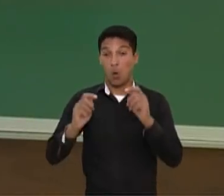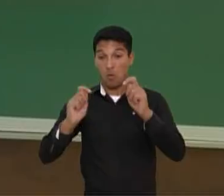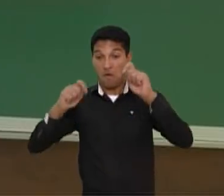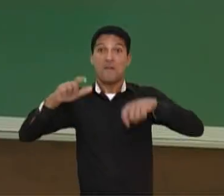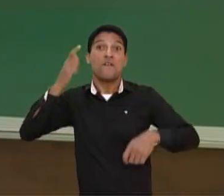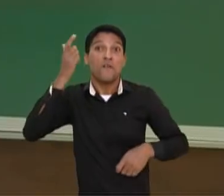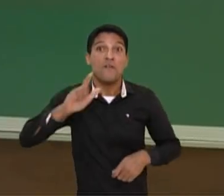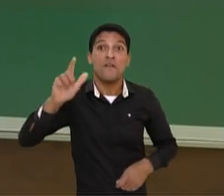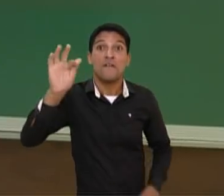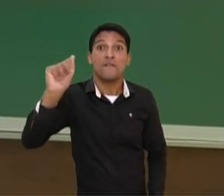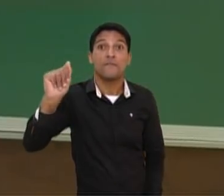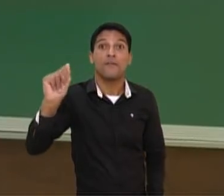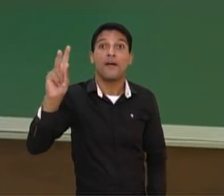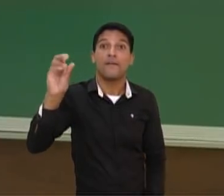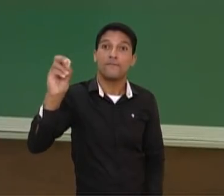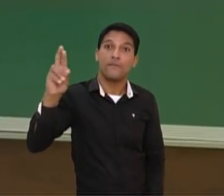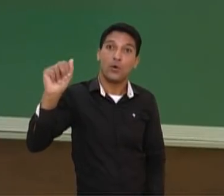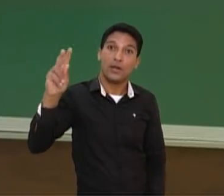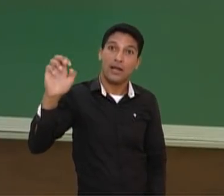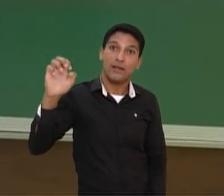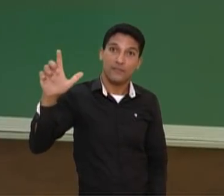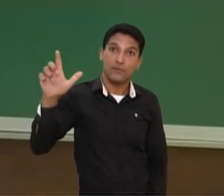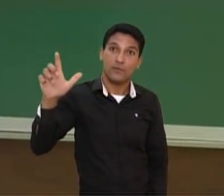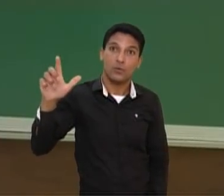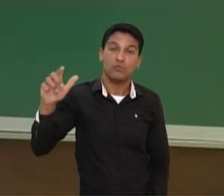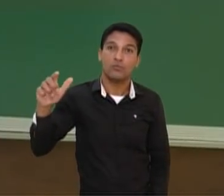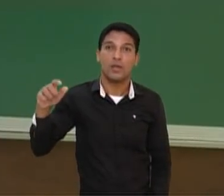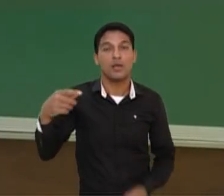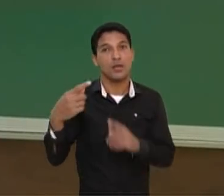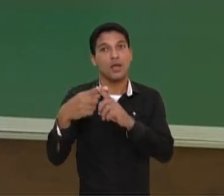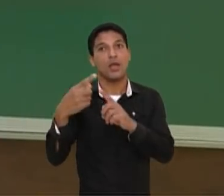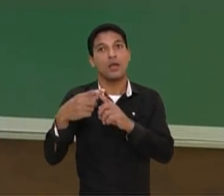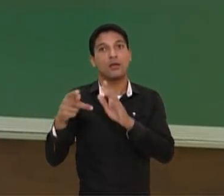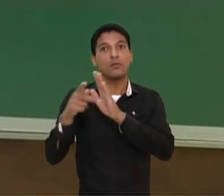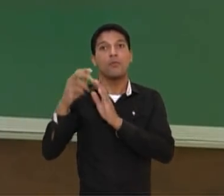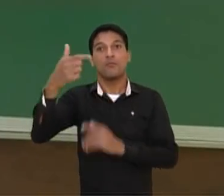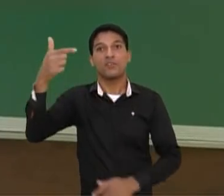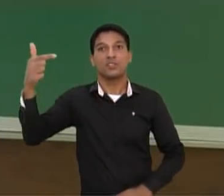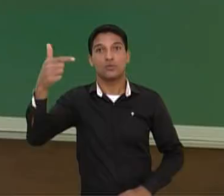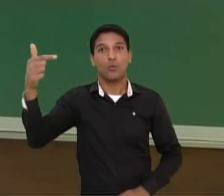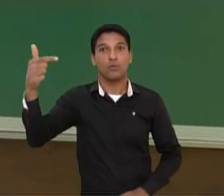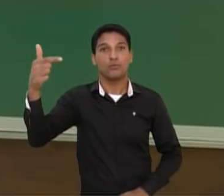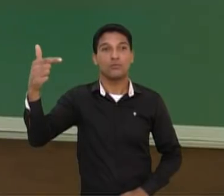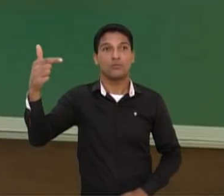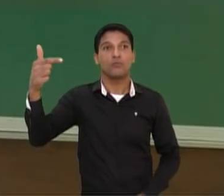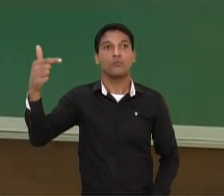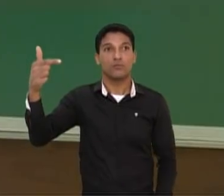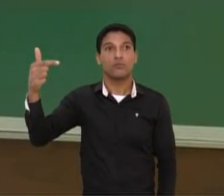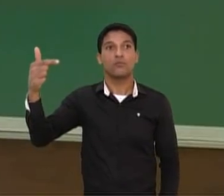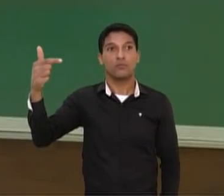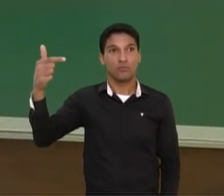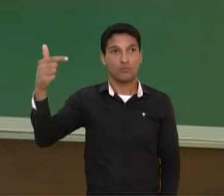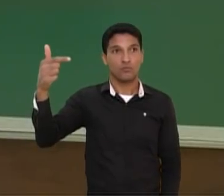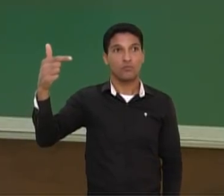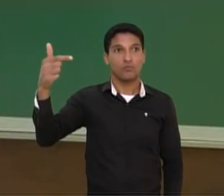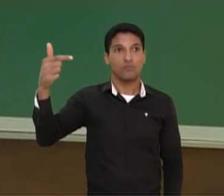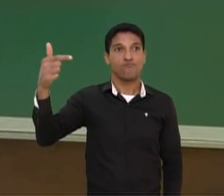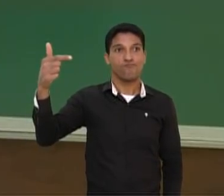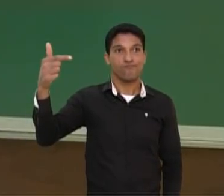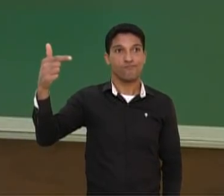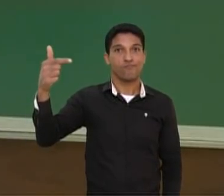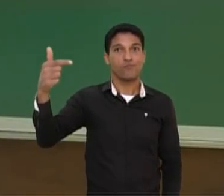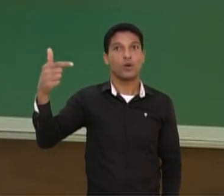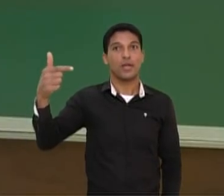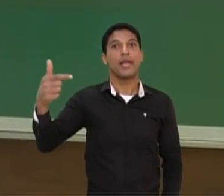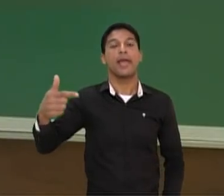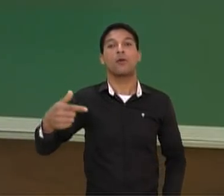caso, os portadores de doença crônica são 22, ok? Então, número de casos possíveis é 200,